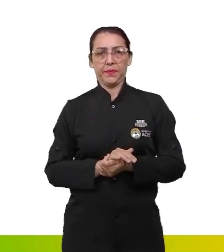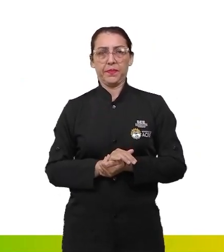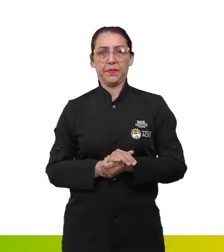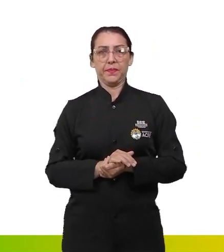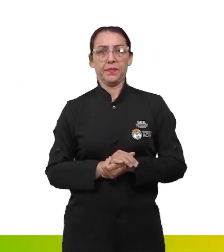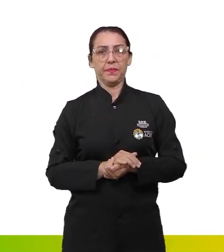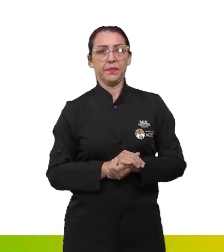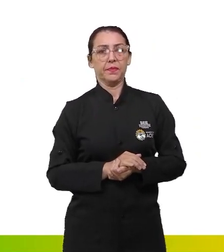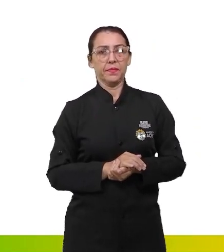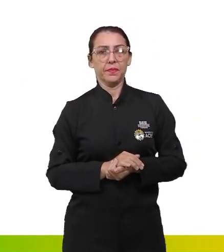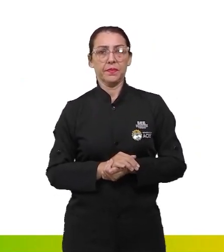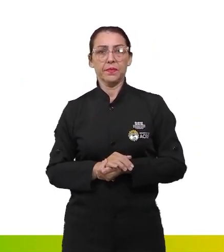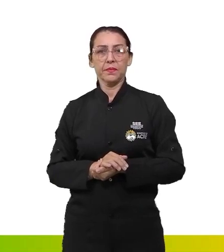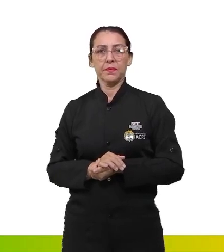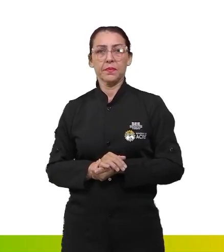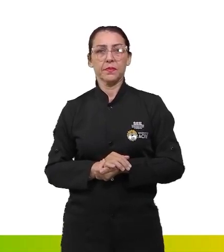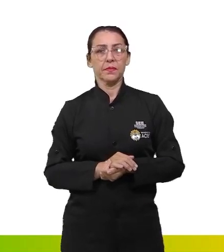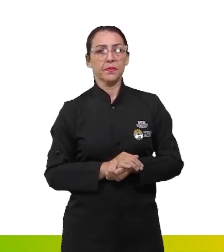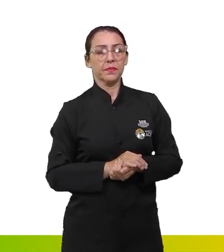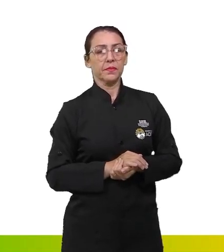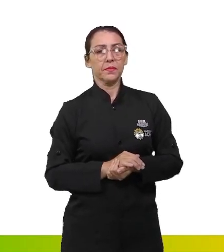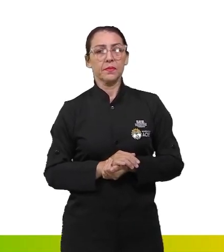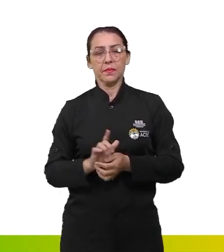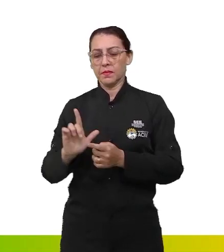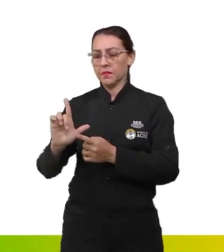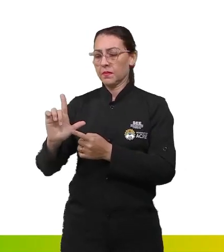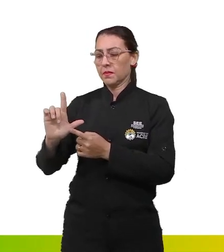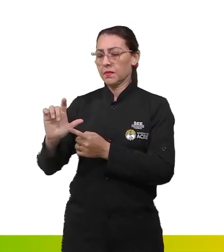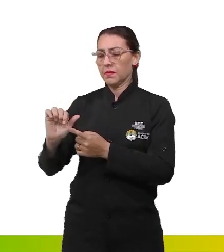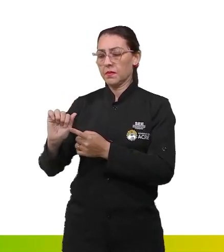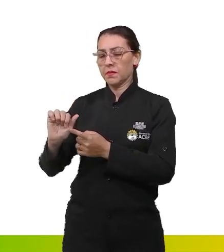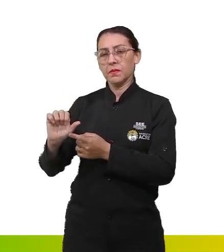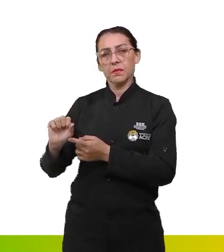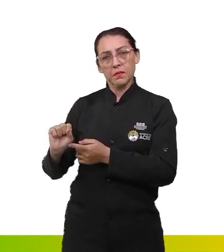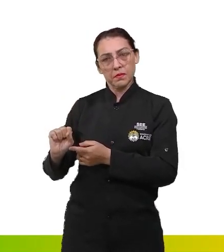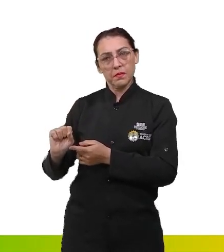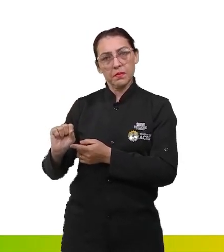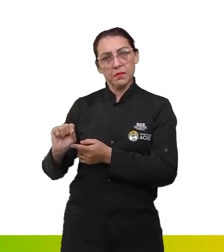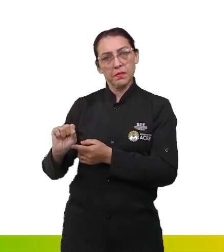fresas. Opa, então o que é que acontece? Prefiro